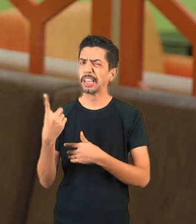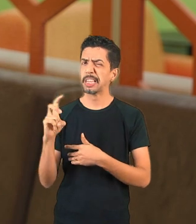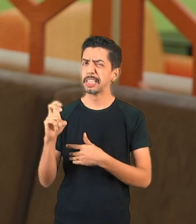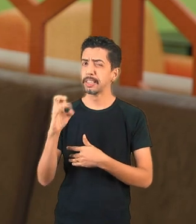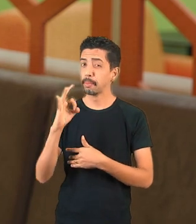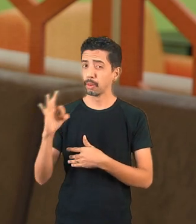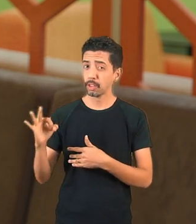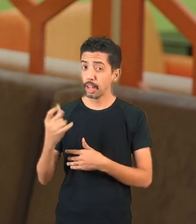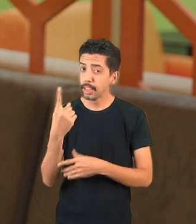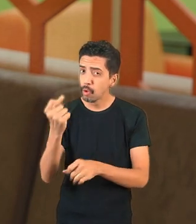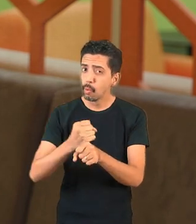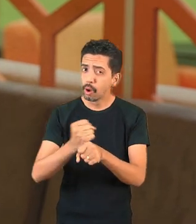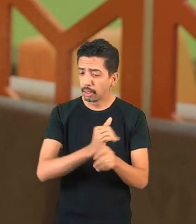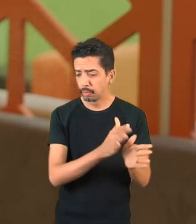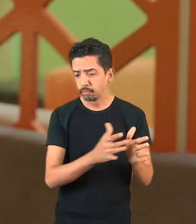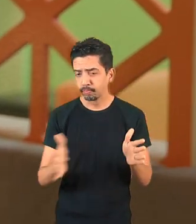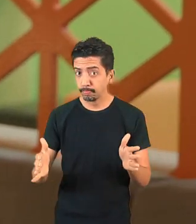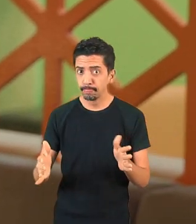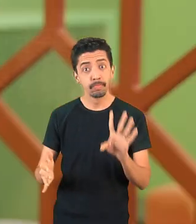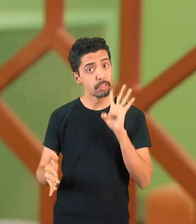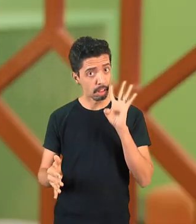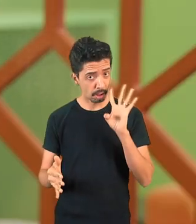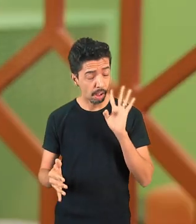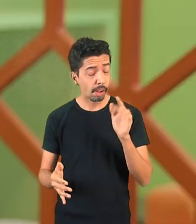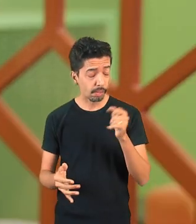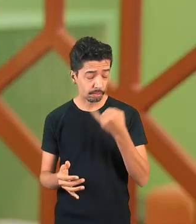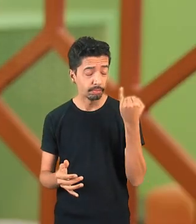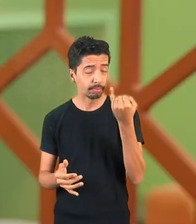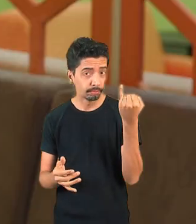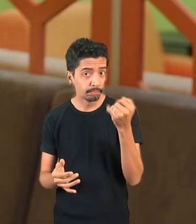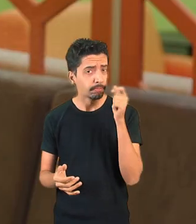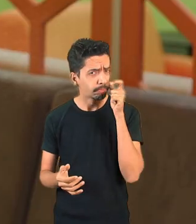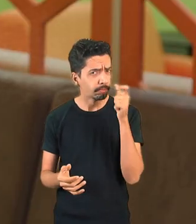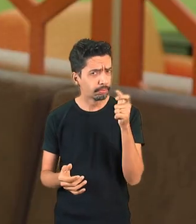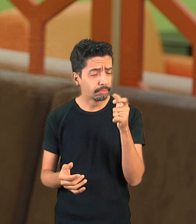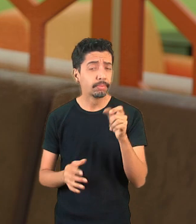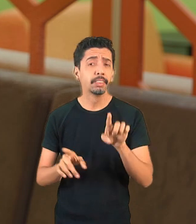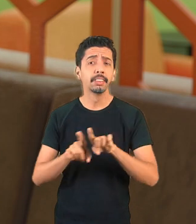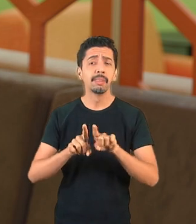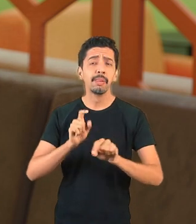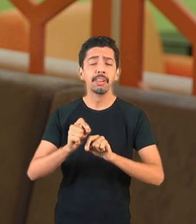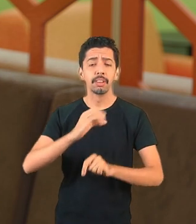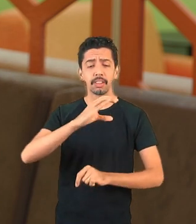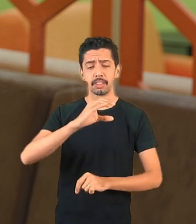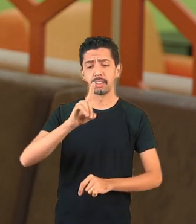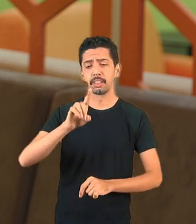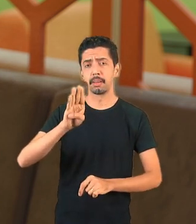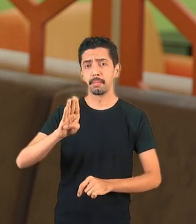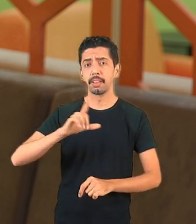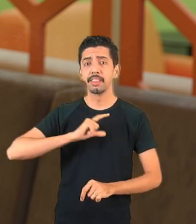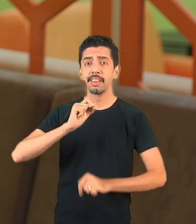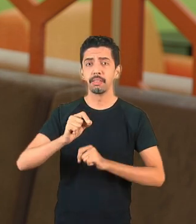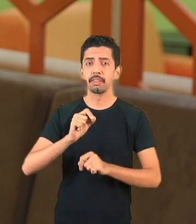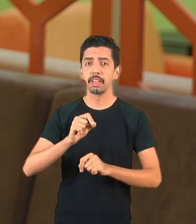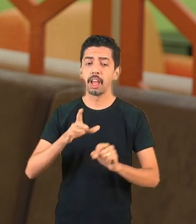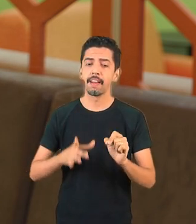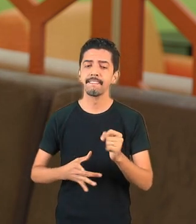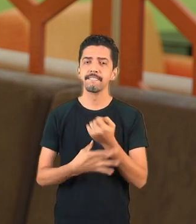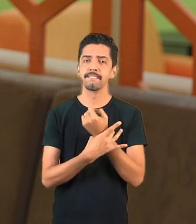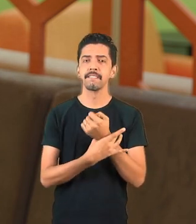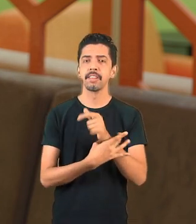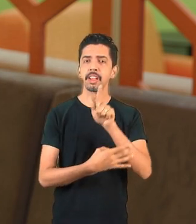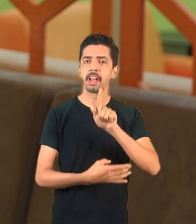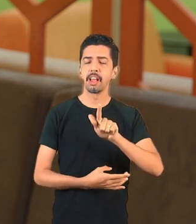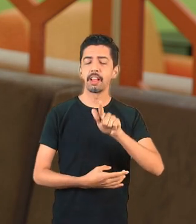12, 14, 15% ao ano. Olha que legal! Isso é importante! E o que é legal do CDB é que ele tem o fundo garantidor